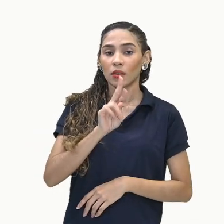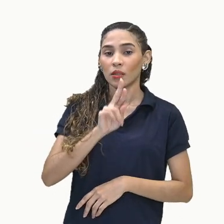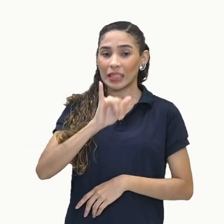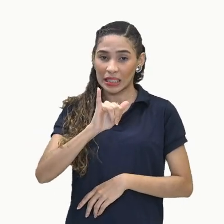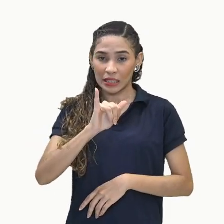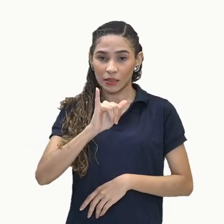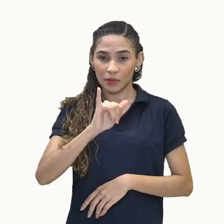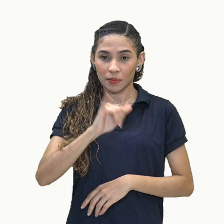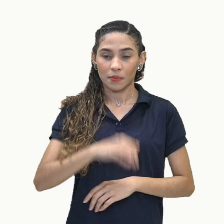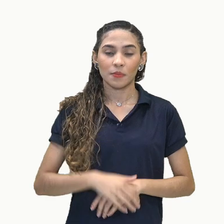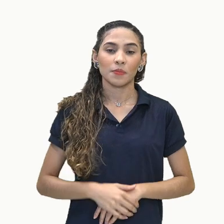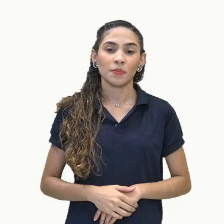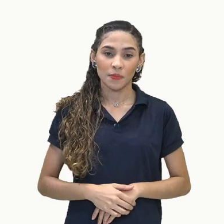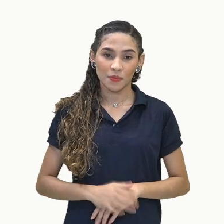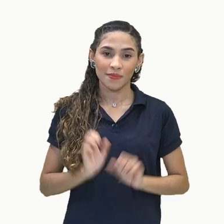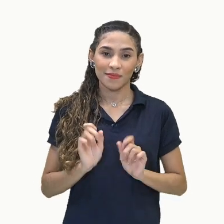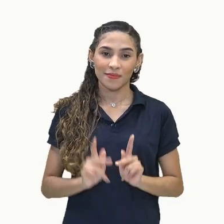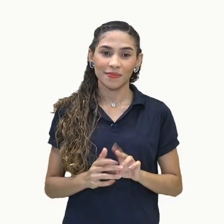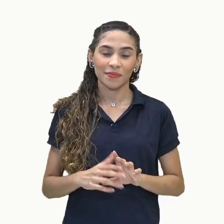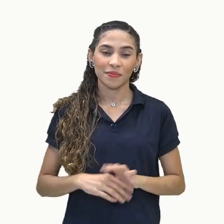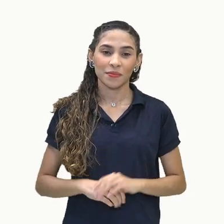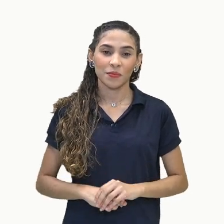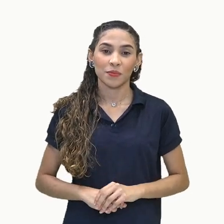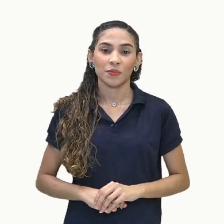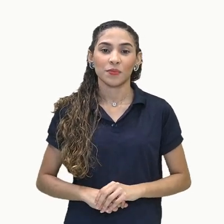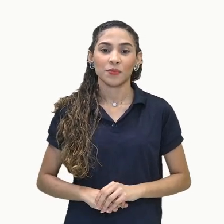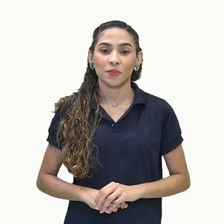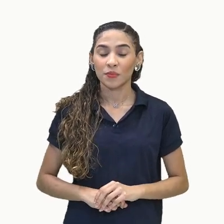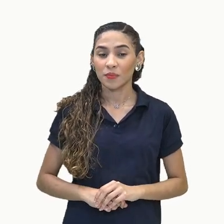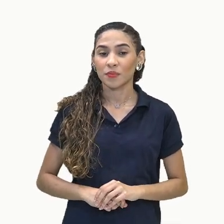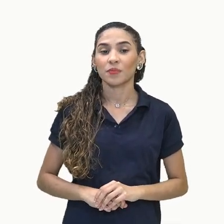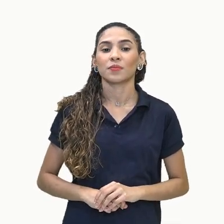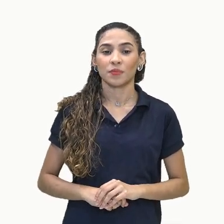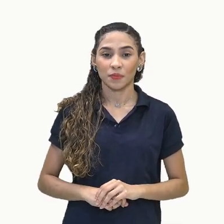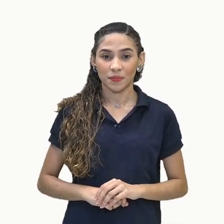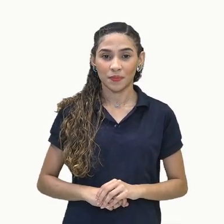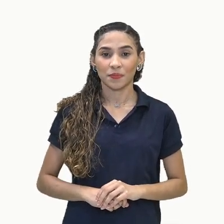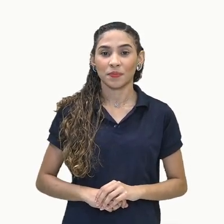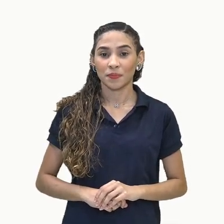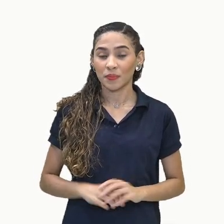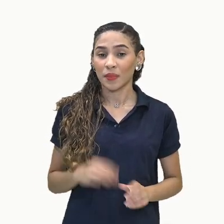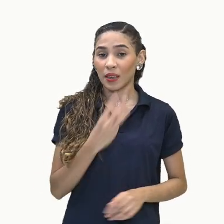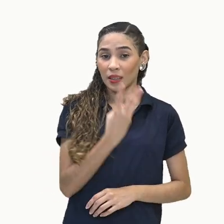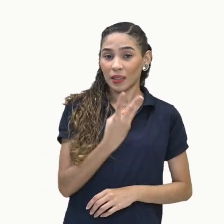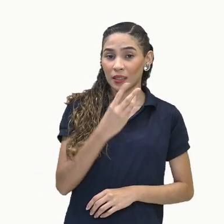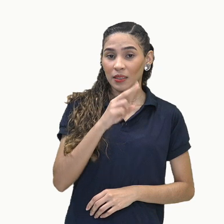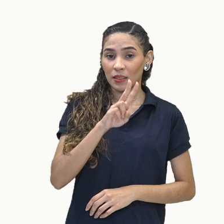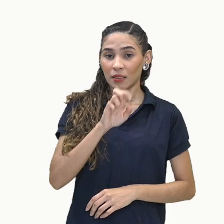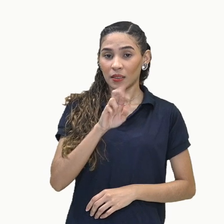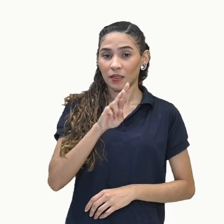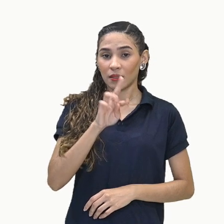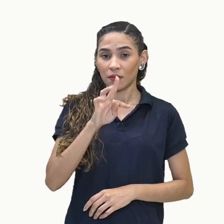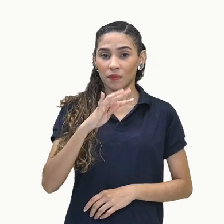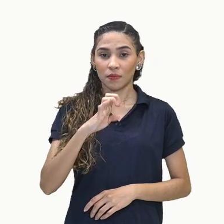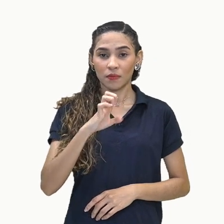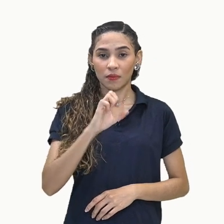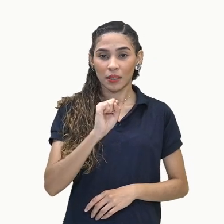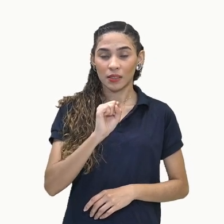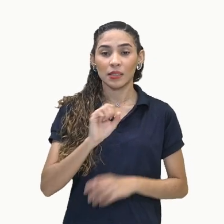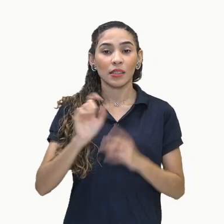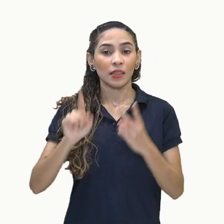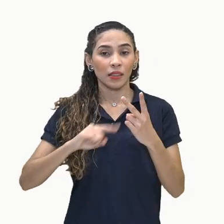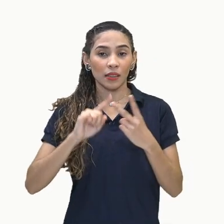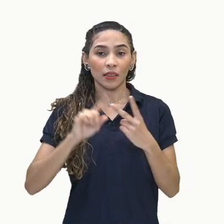tri. Tudo bem? Então, nosso polígono de 3 vértices e 3 lados, tá? É